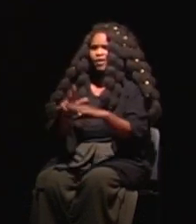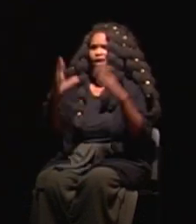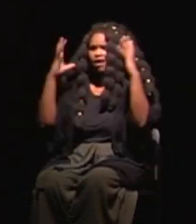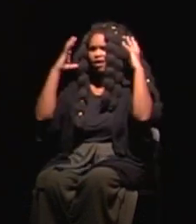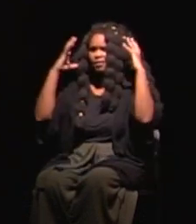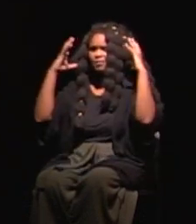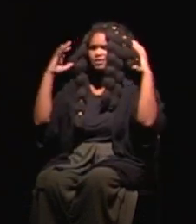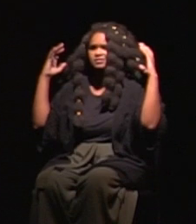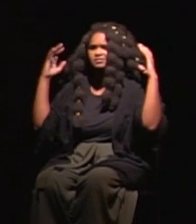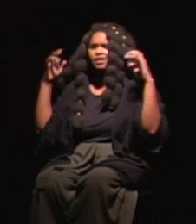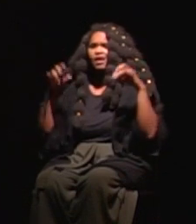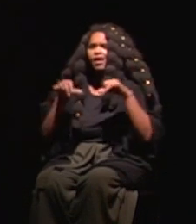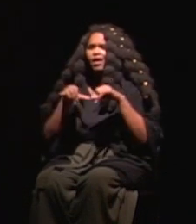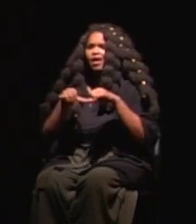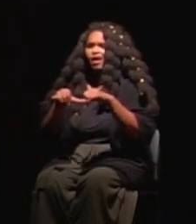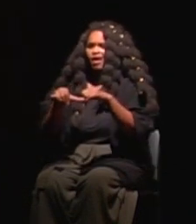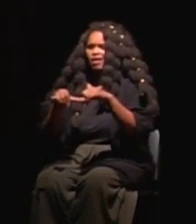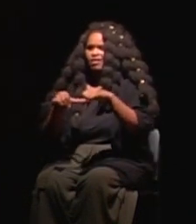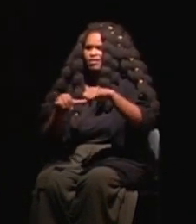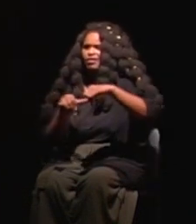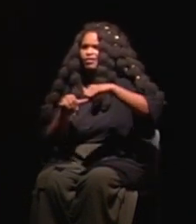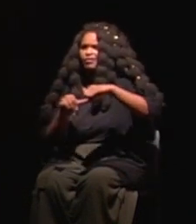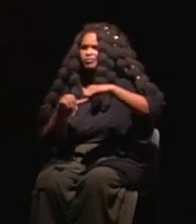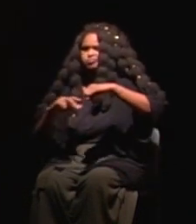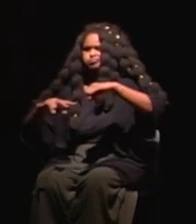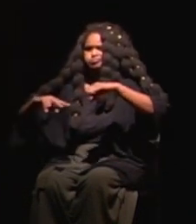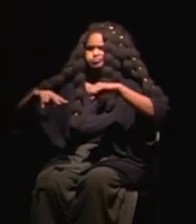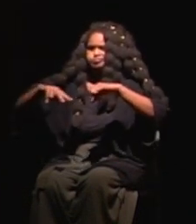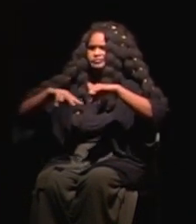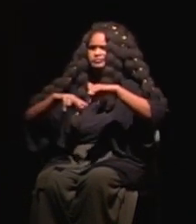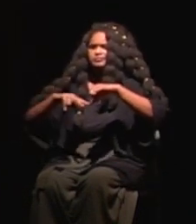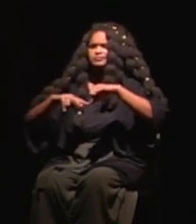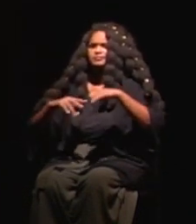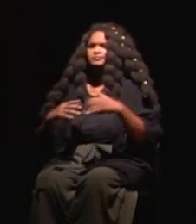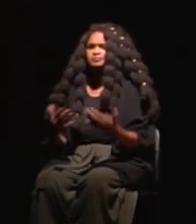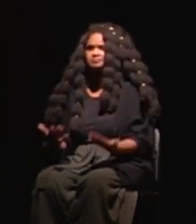um carrinho de supermercado.